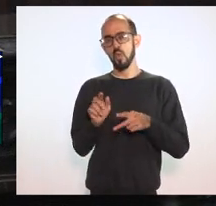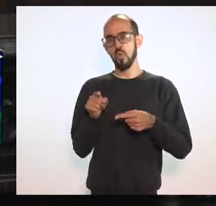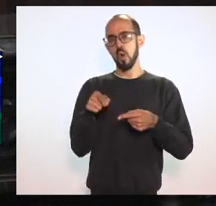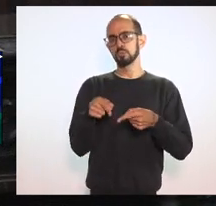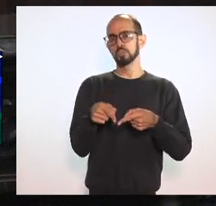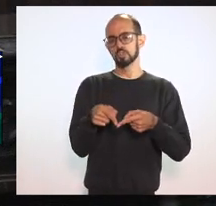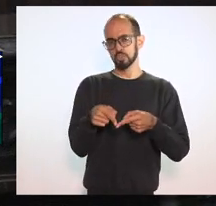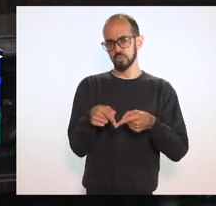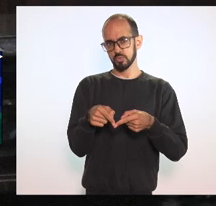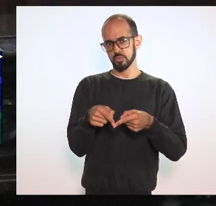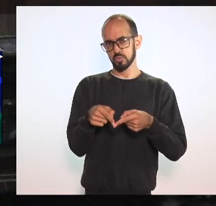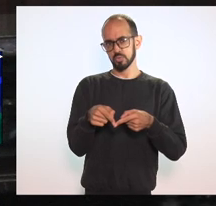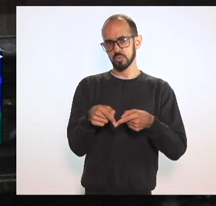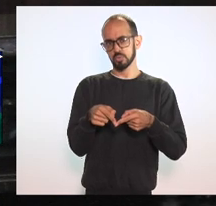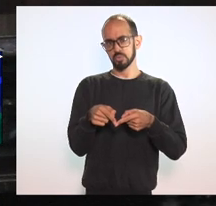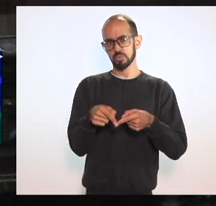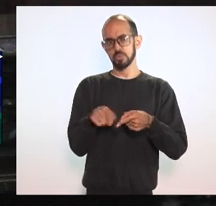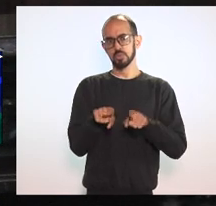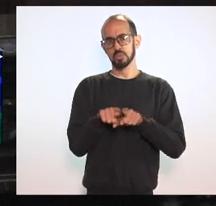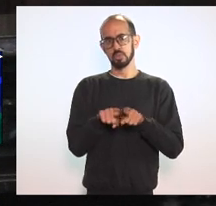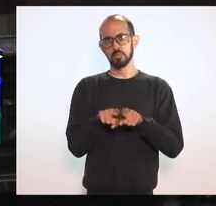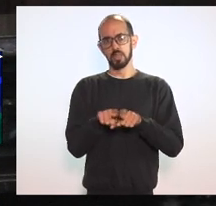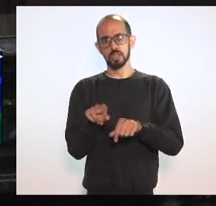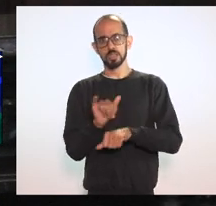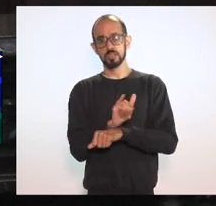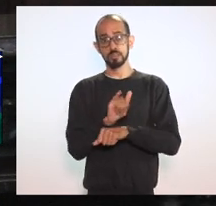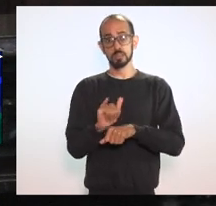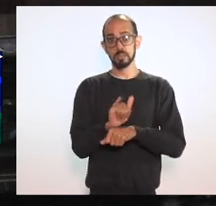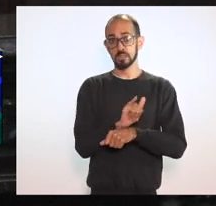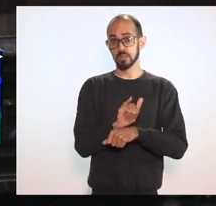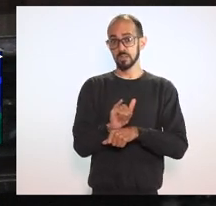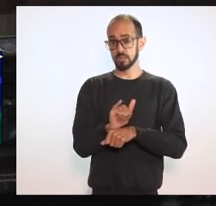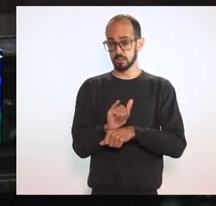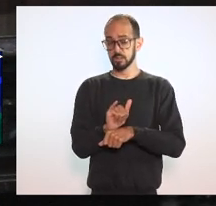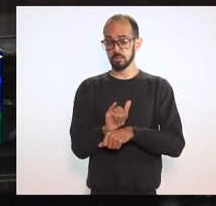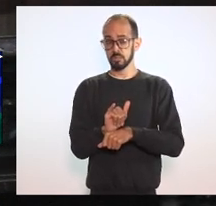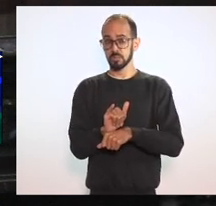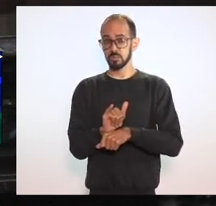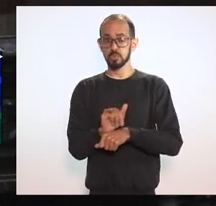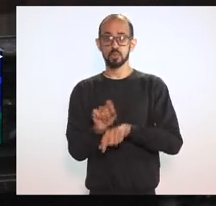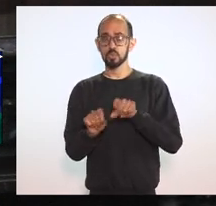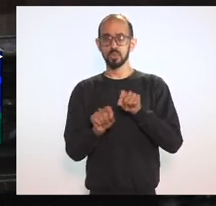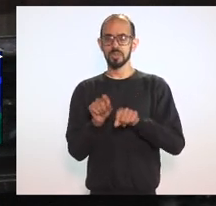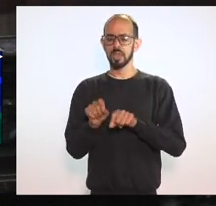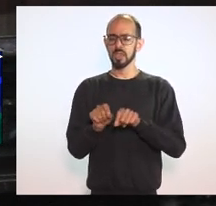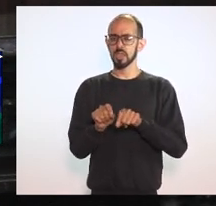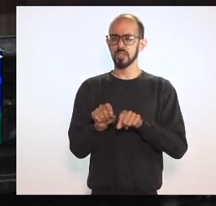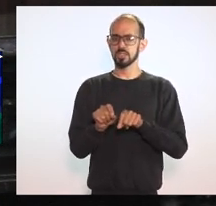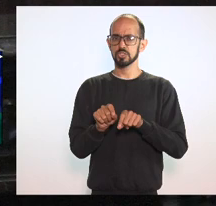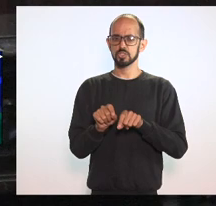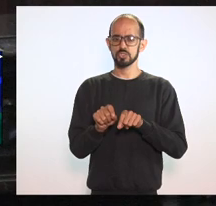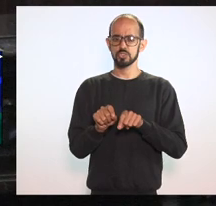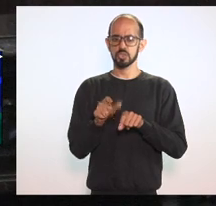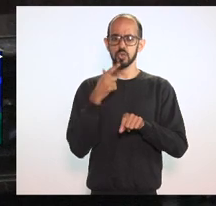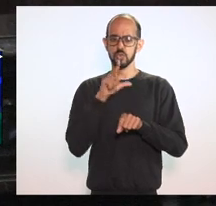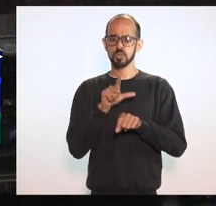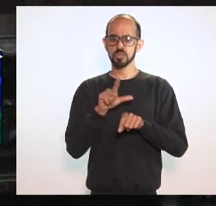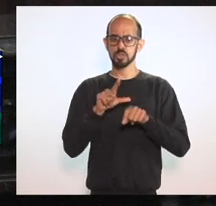e um balizador para que os prefeitos se sintam no sentido da palavra